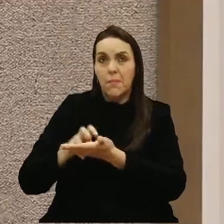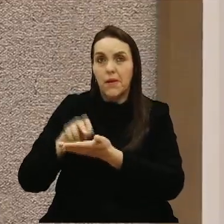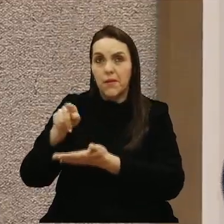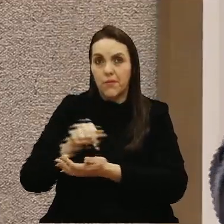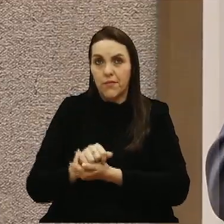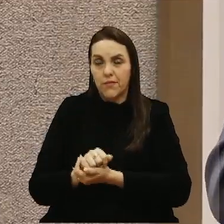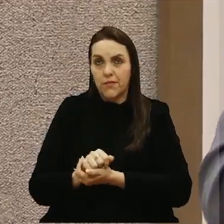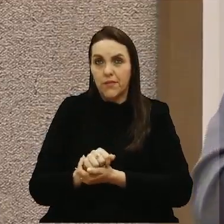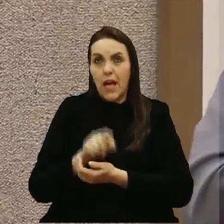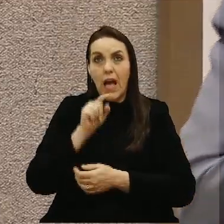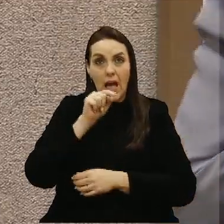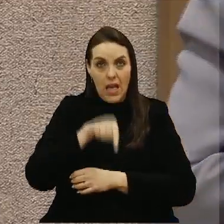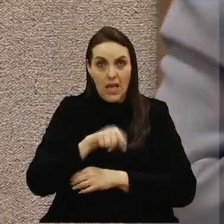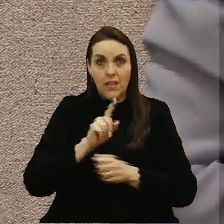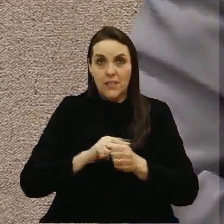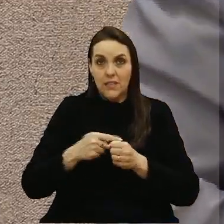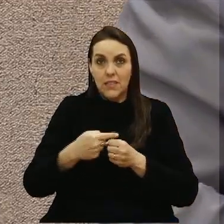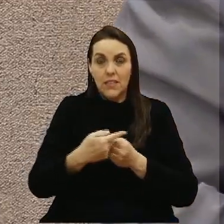E aí essa cidade